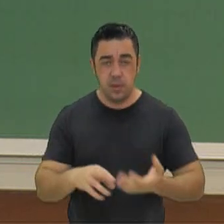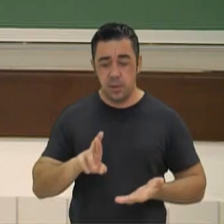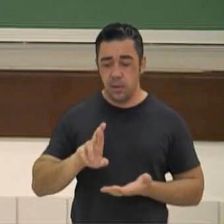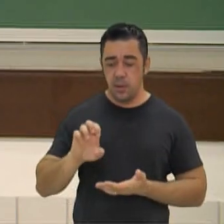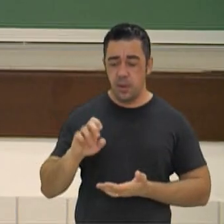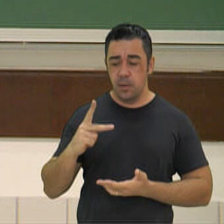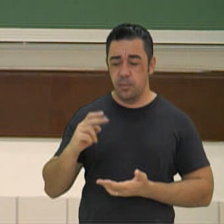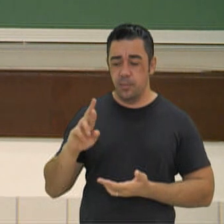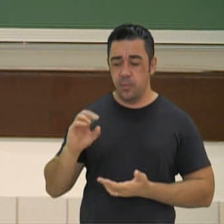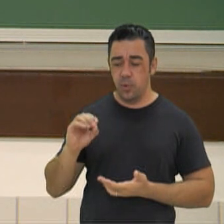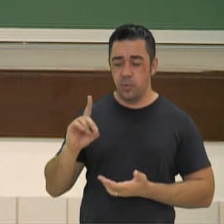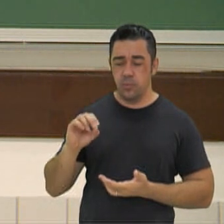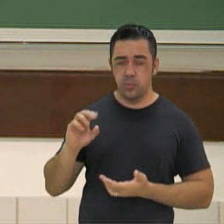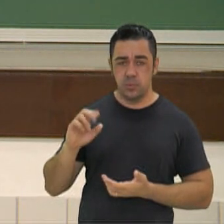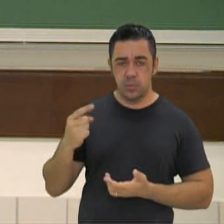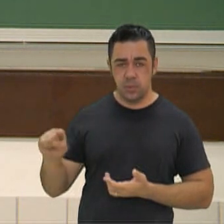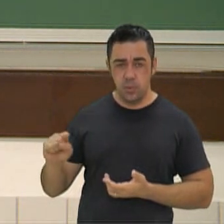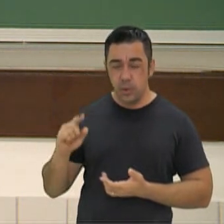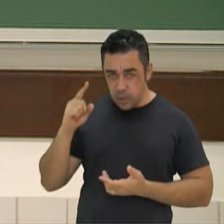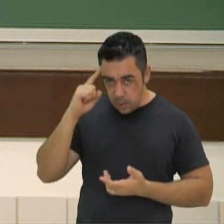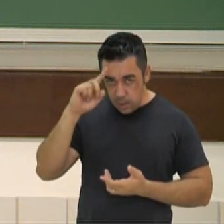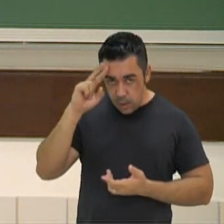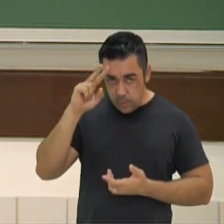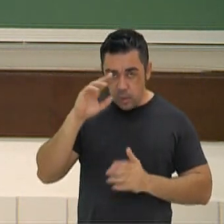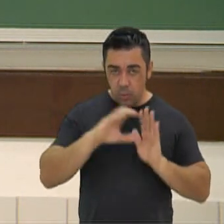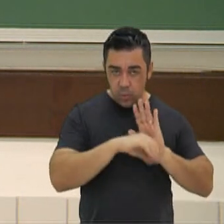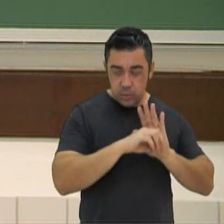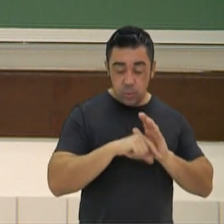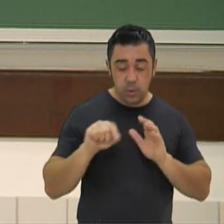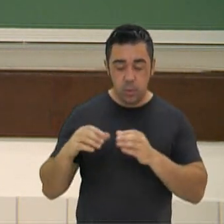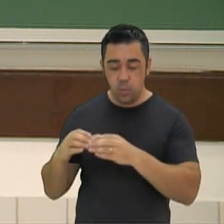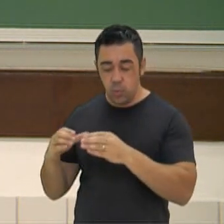de espécie, o conceito tradicional de espécie, são organismos